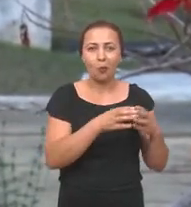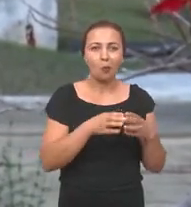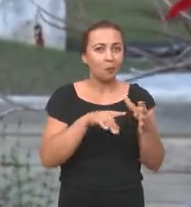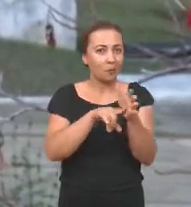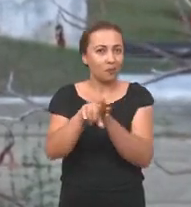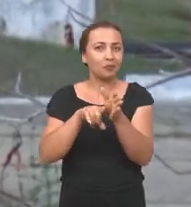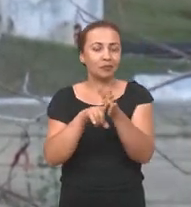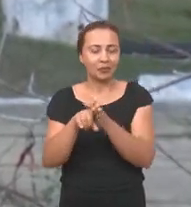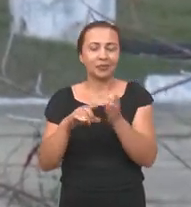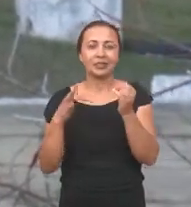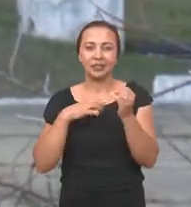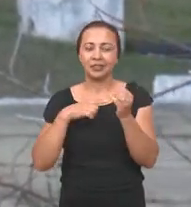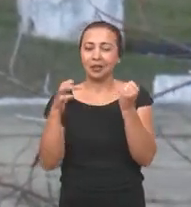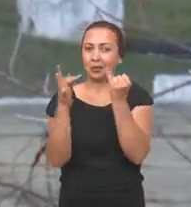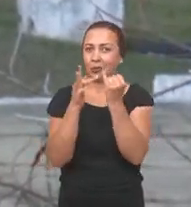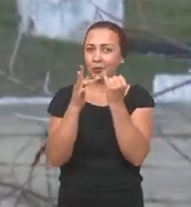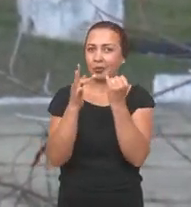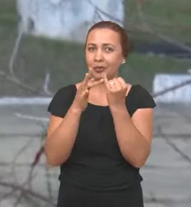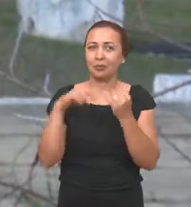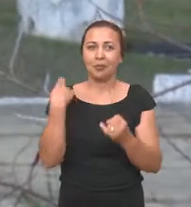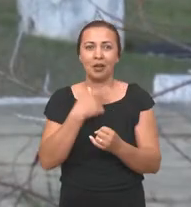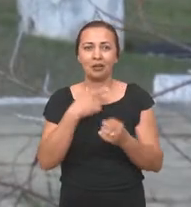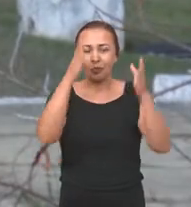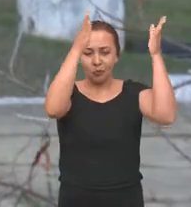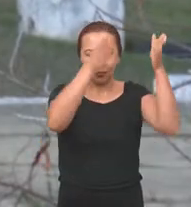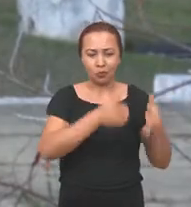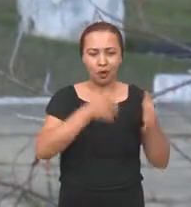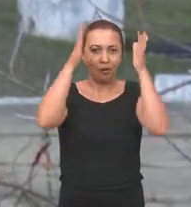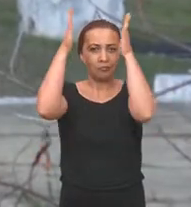pesquisa que nós temos, né, no IFBA, as nossas